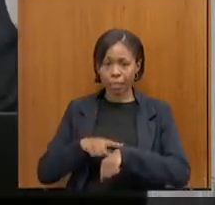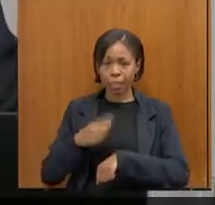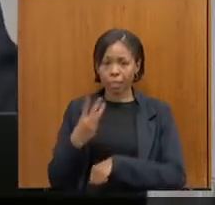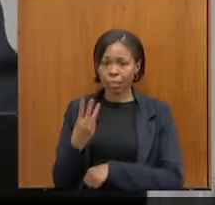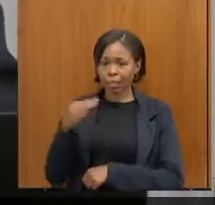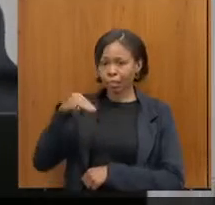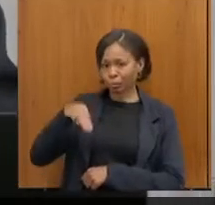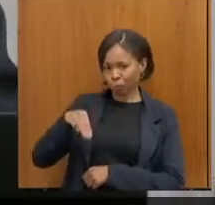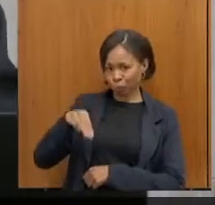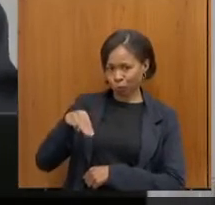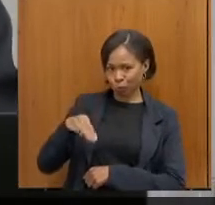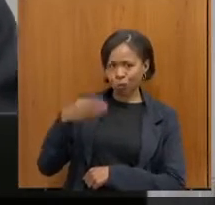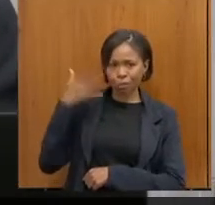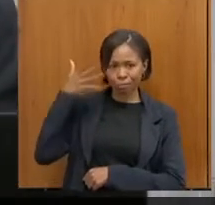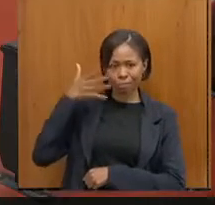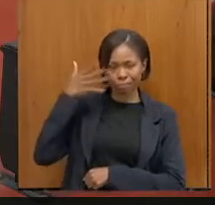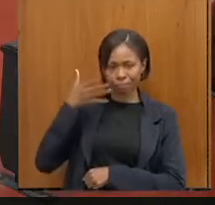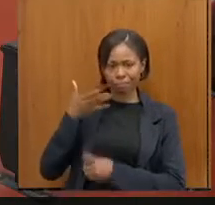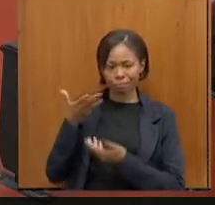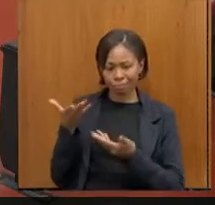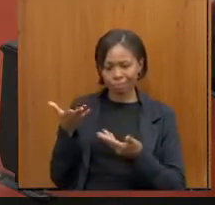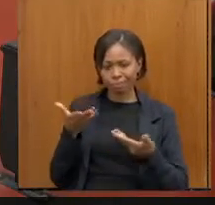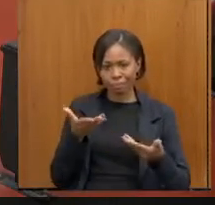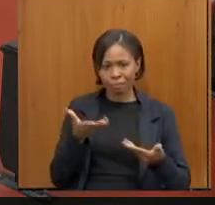para fazer uso da palavra